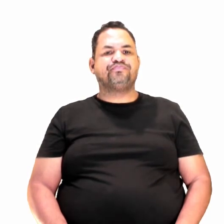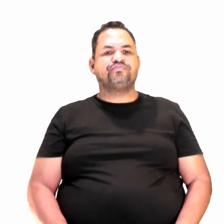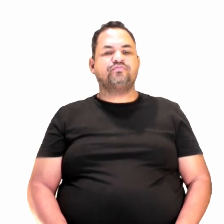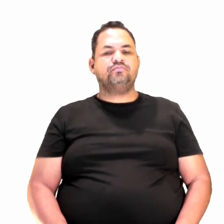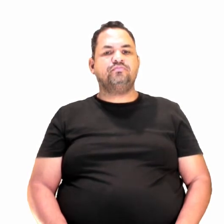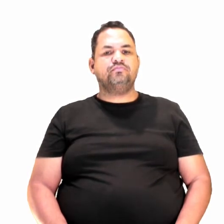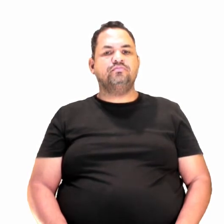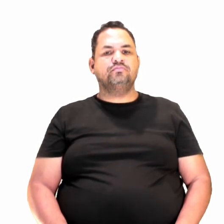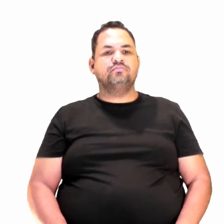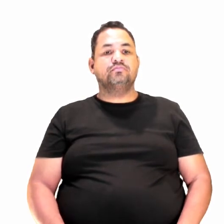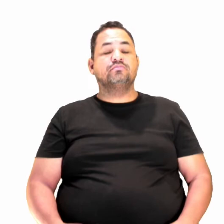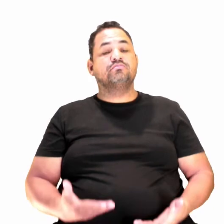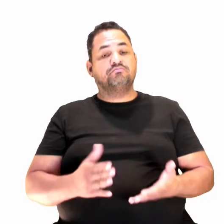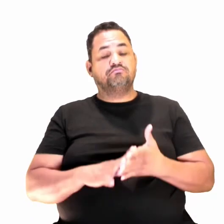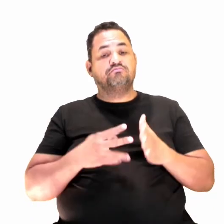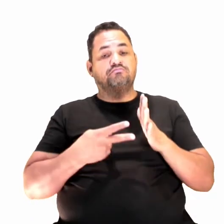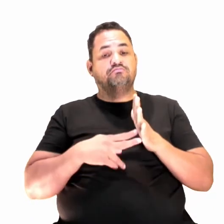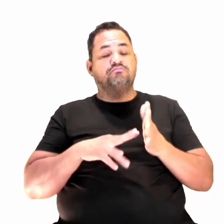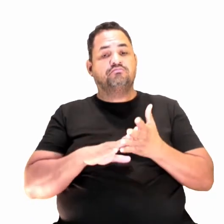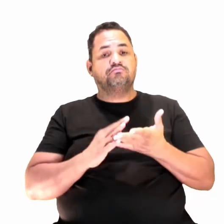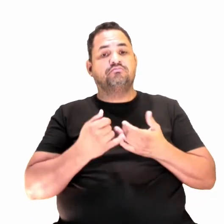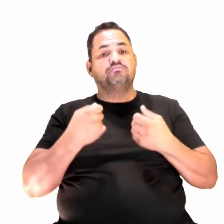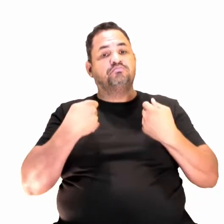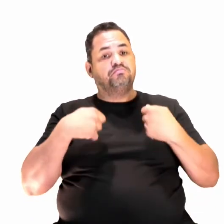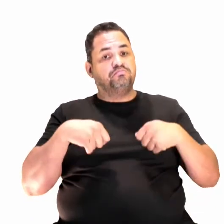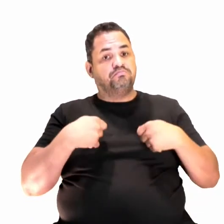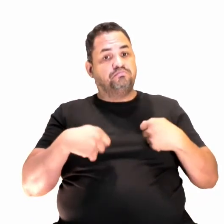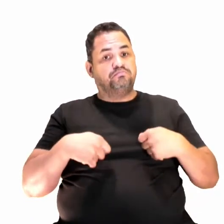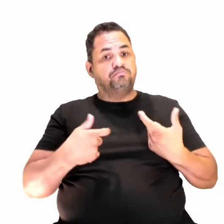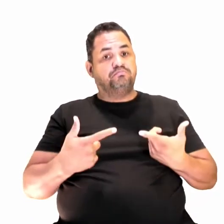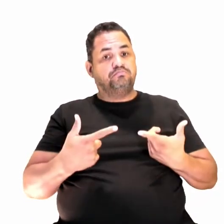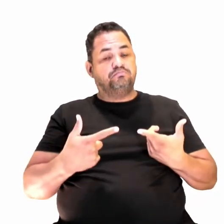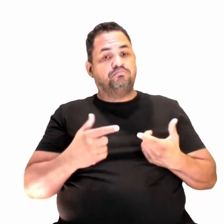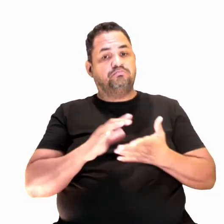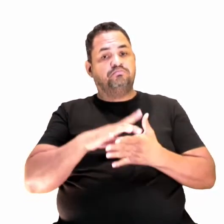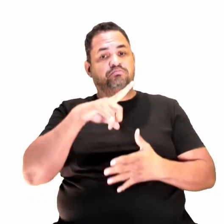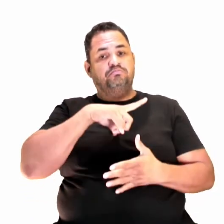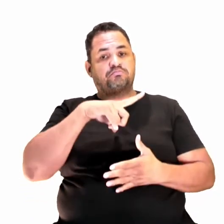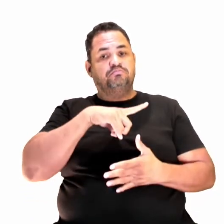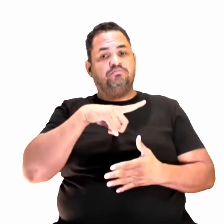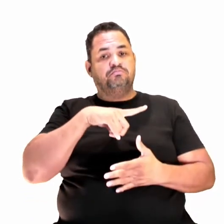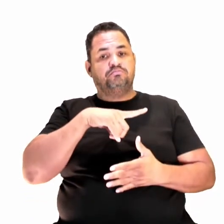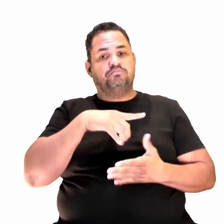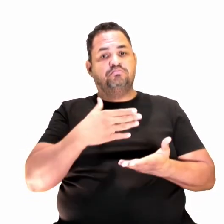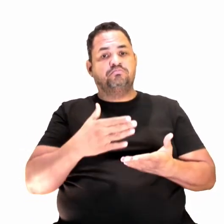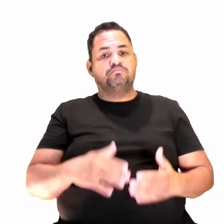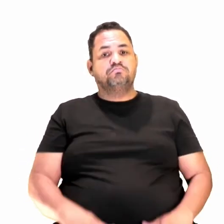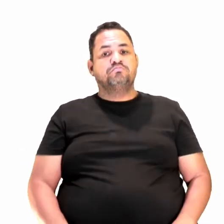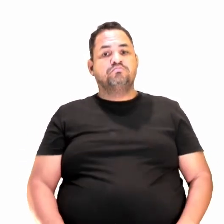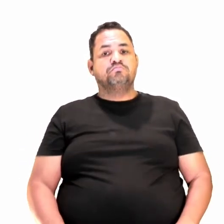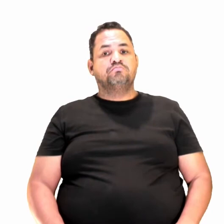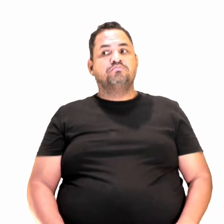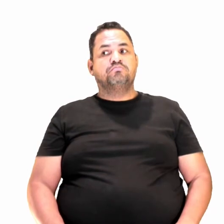Ou seja, isso significa que você deve ter